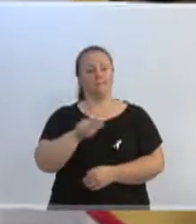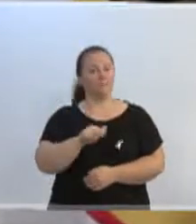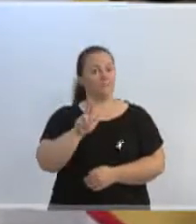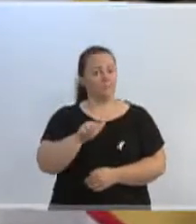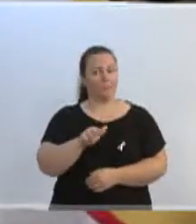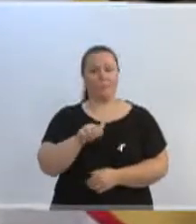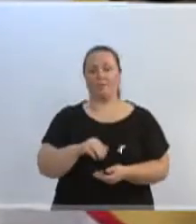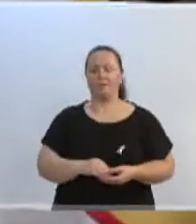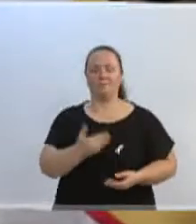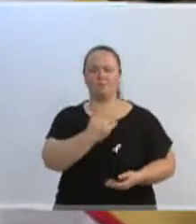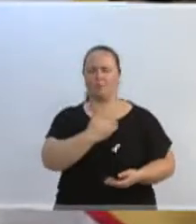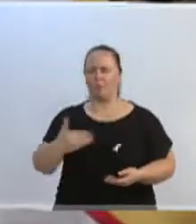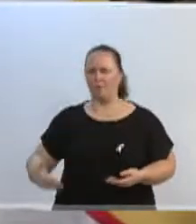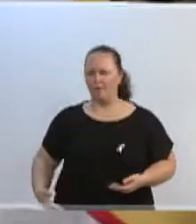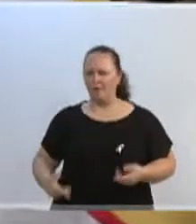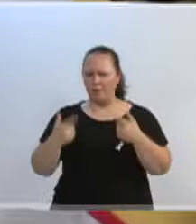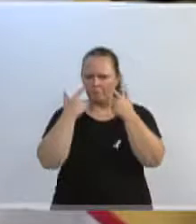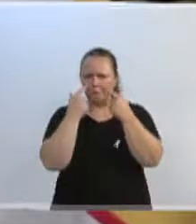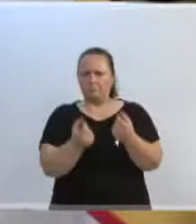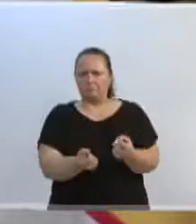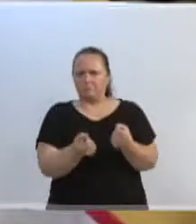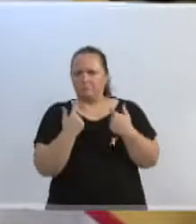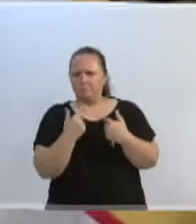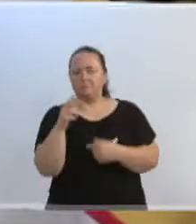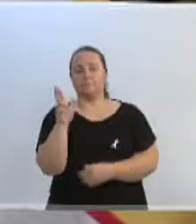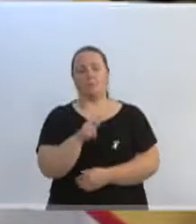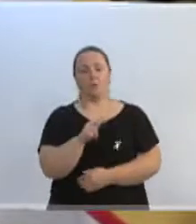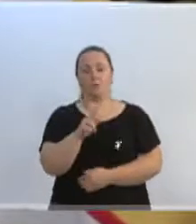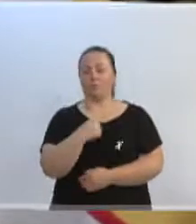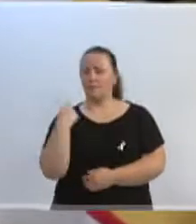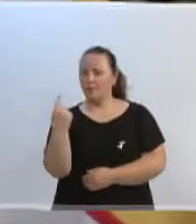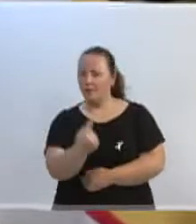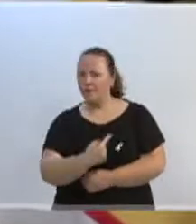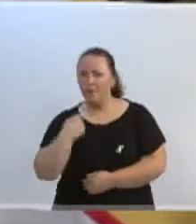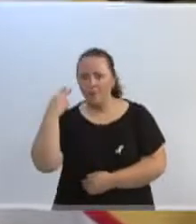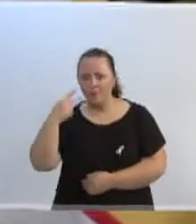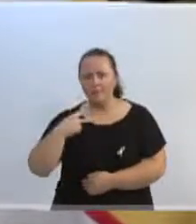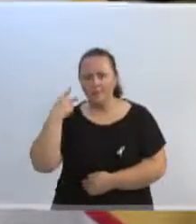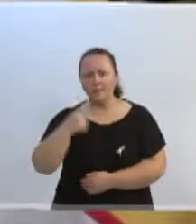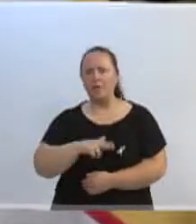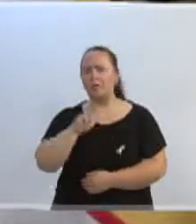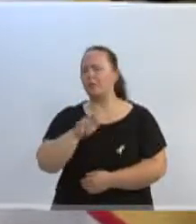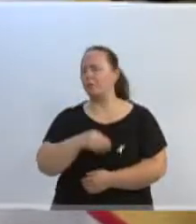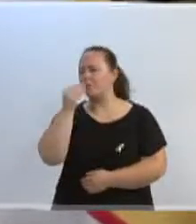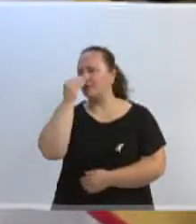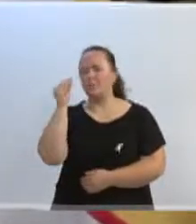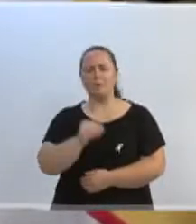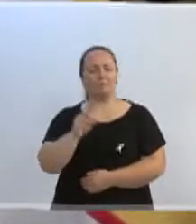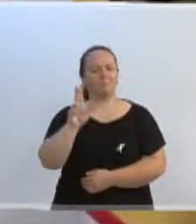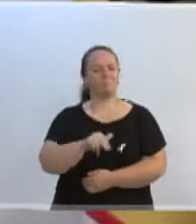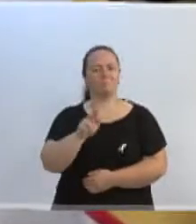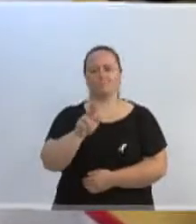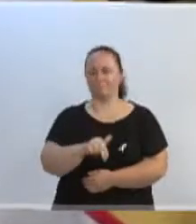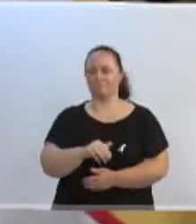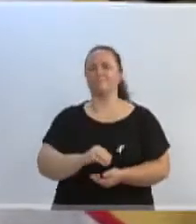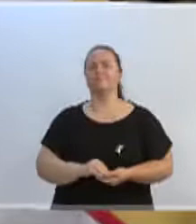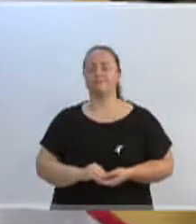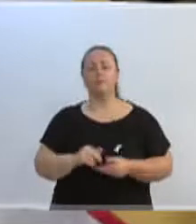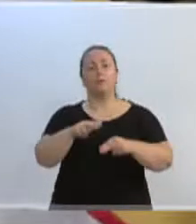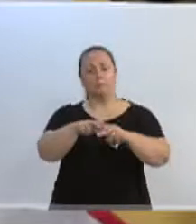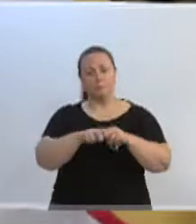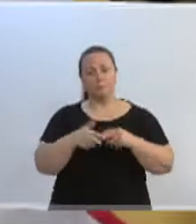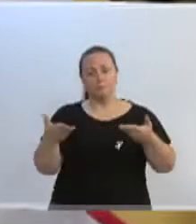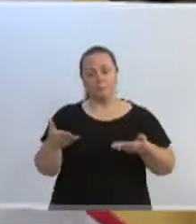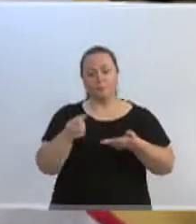os governantes podem virar as costas, jamais os políticos, nós aqui, vereadores, podemos virar as costas, de forma alguma. Então, nós temos que dar a nossa